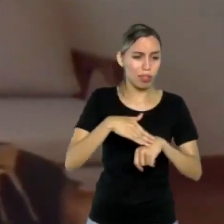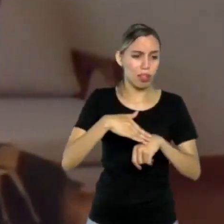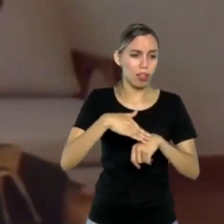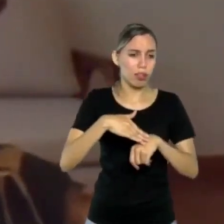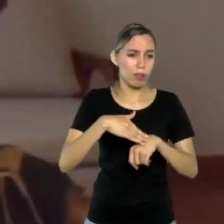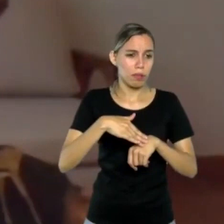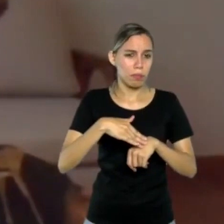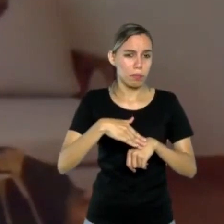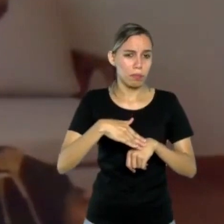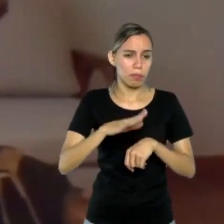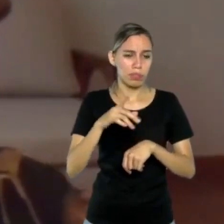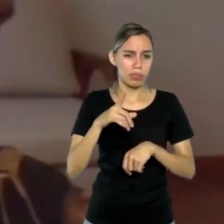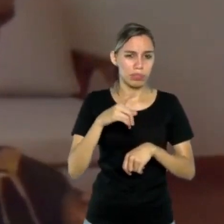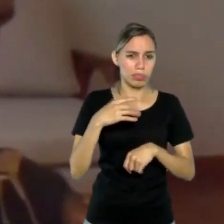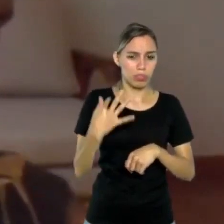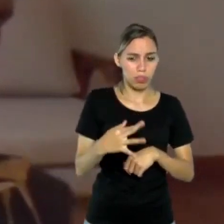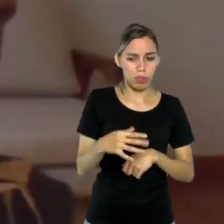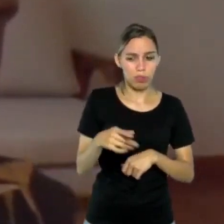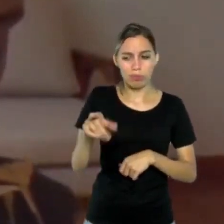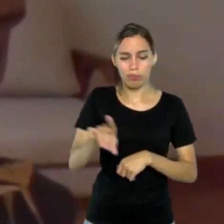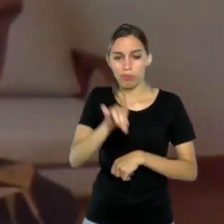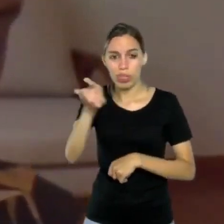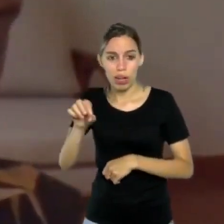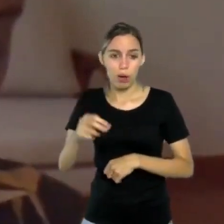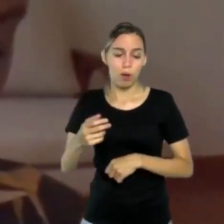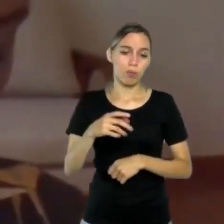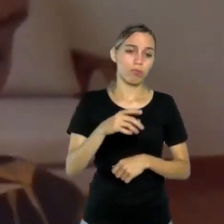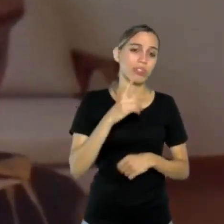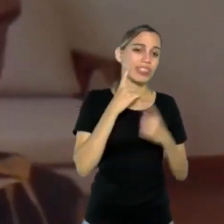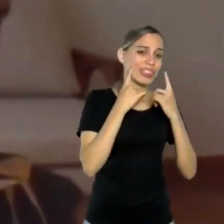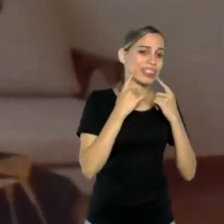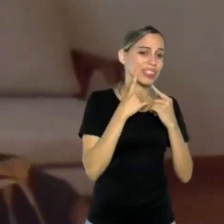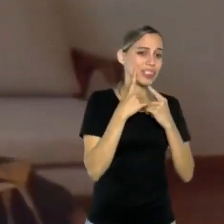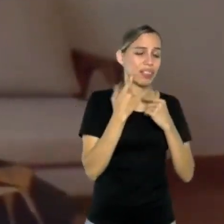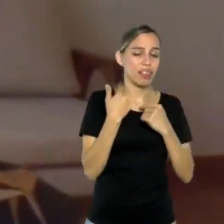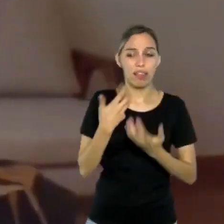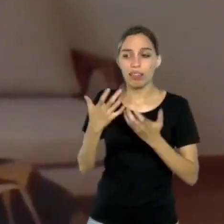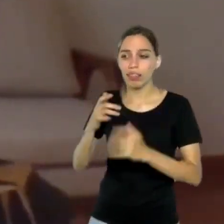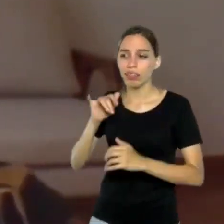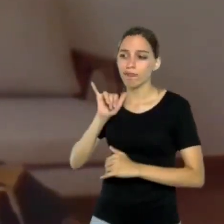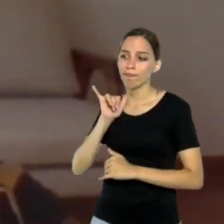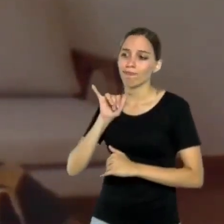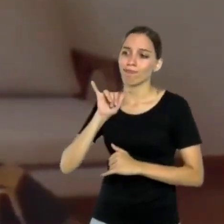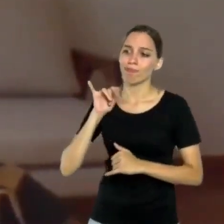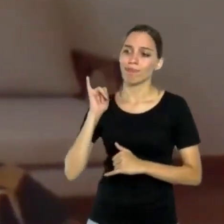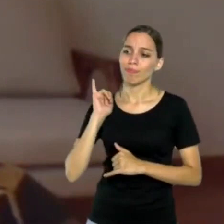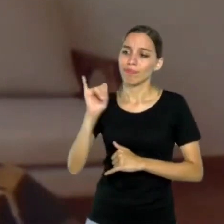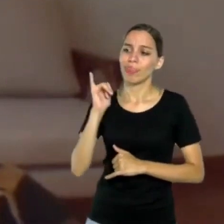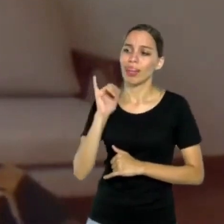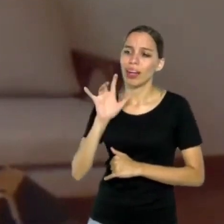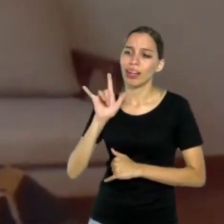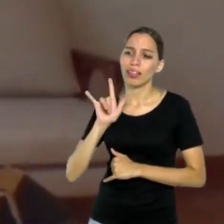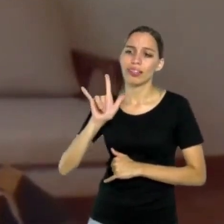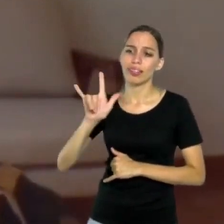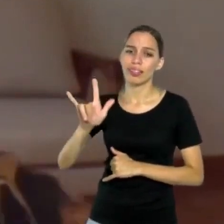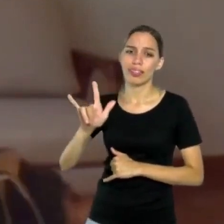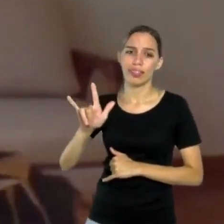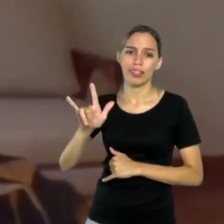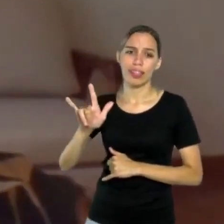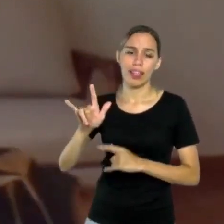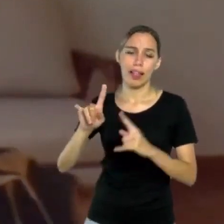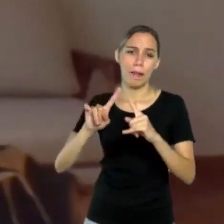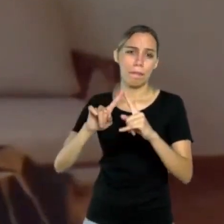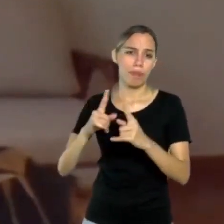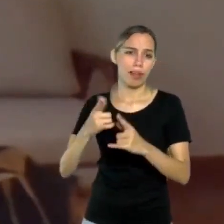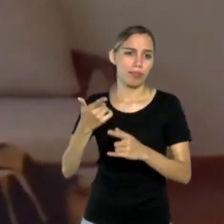E então eu pude dizer, eu te amo, emendando sou estranho. Eu tinha a boca costurada nesse dia, que foi ontem, mas merece